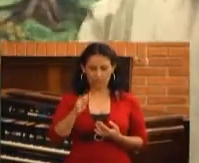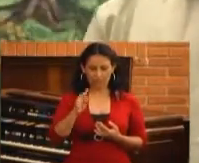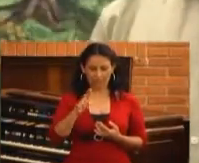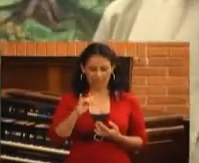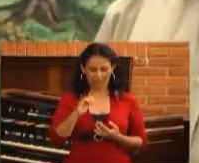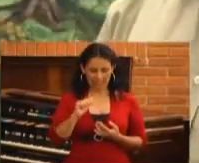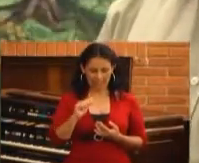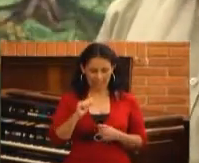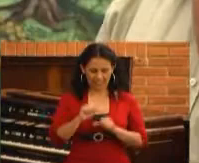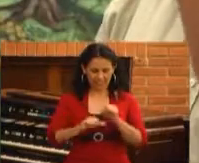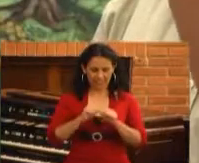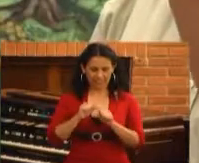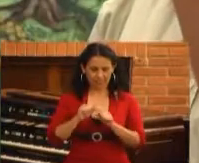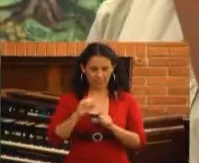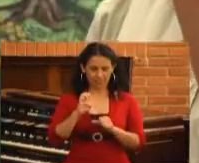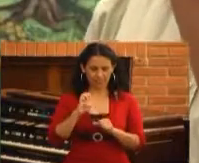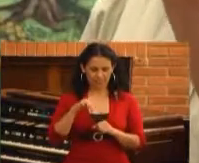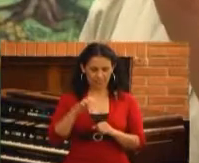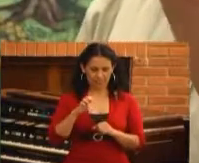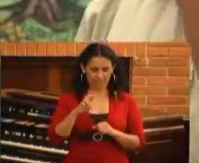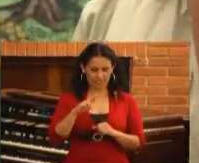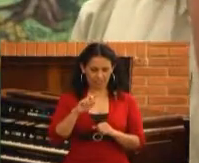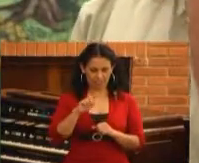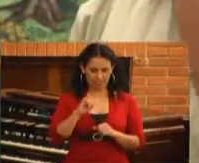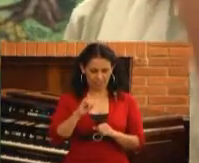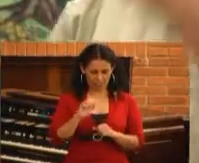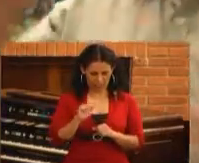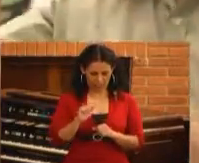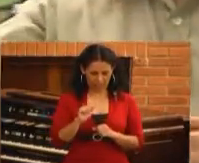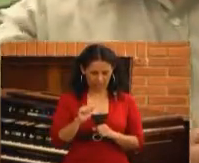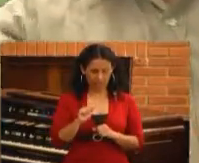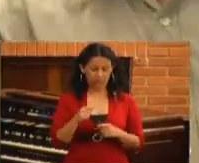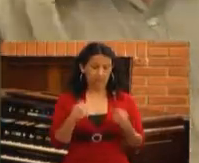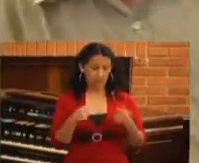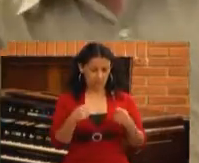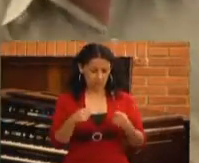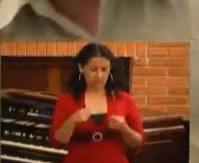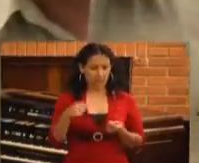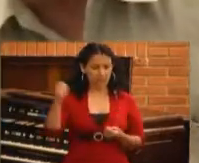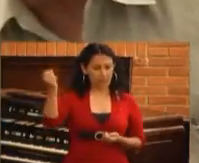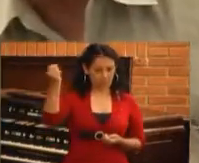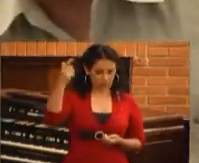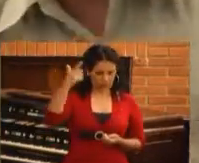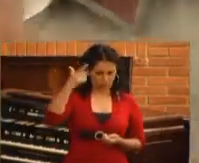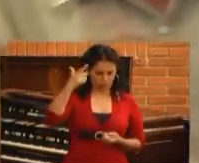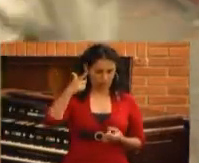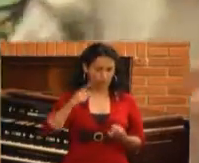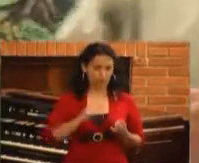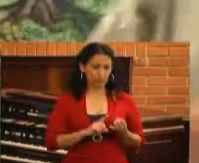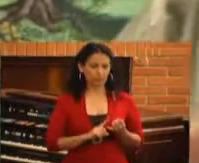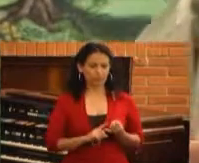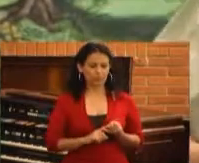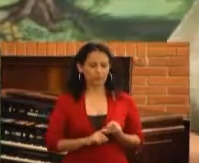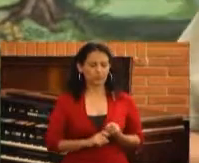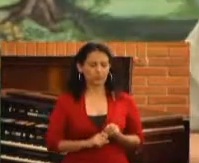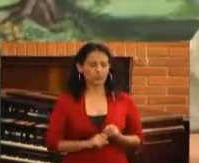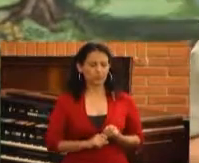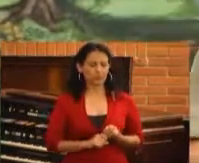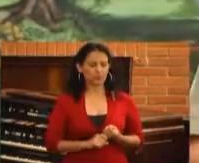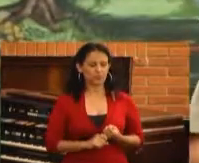4 milhões de toneladas de matéria em energia por segundo.